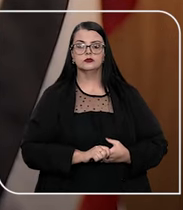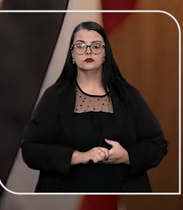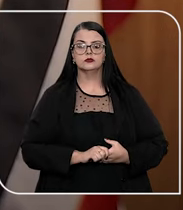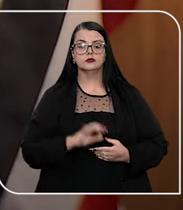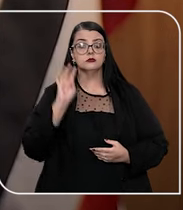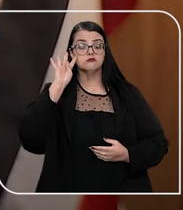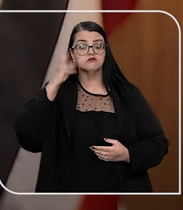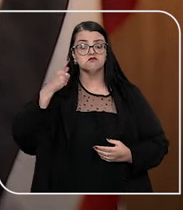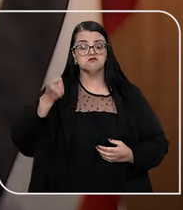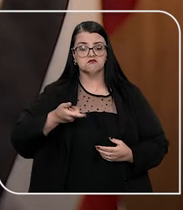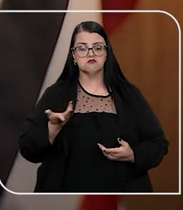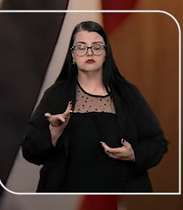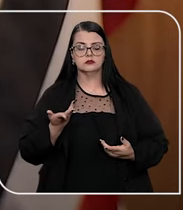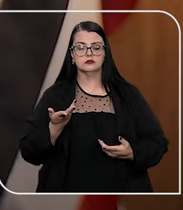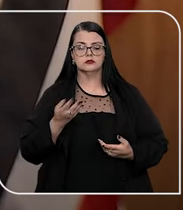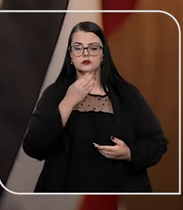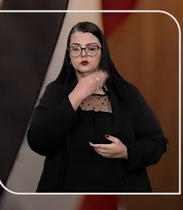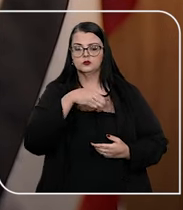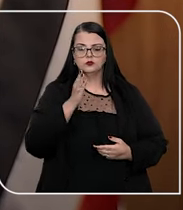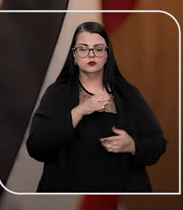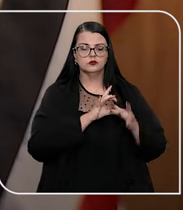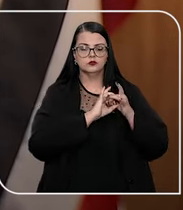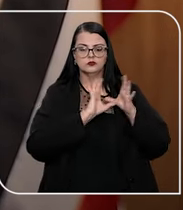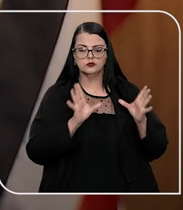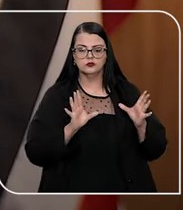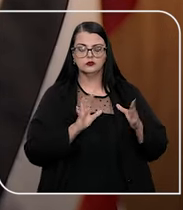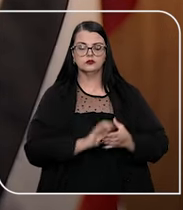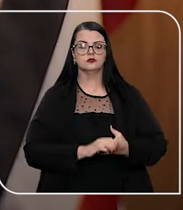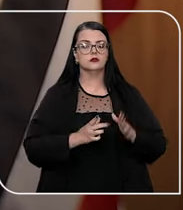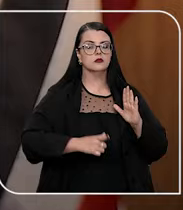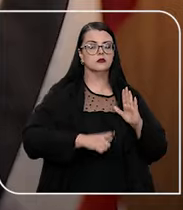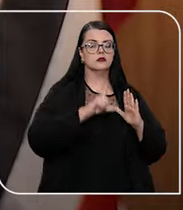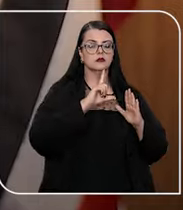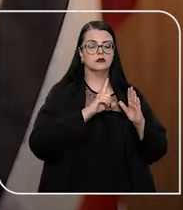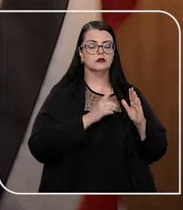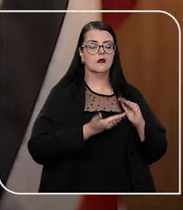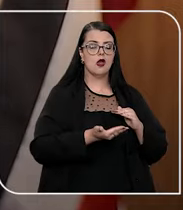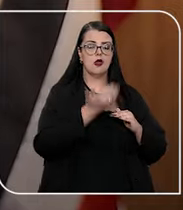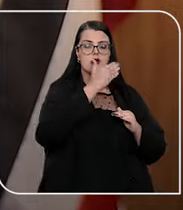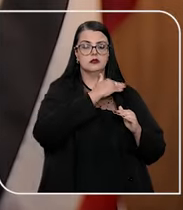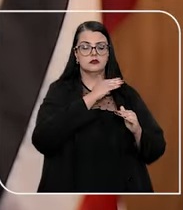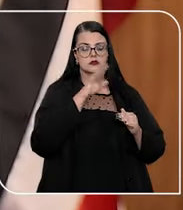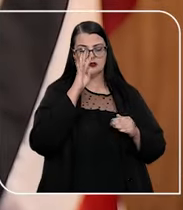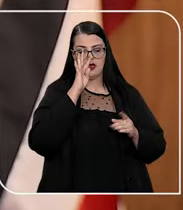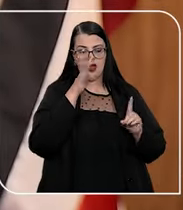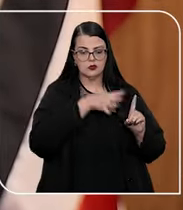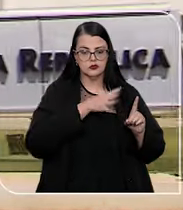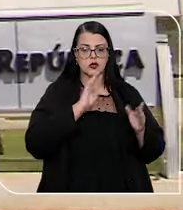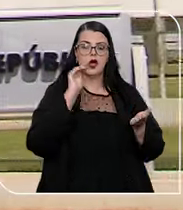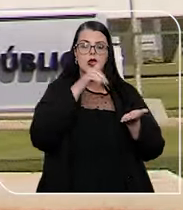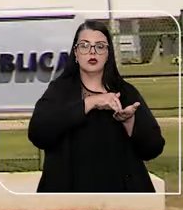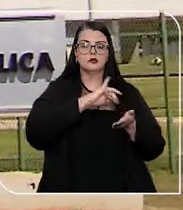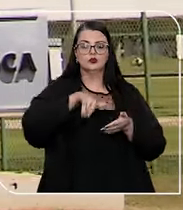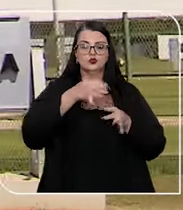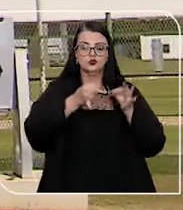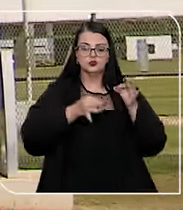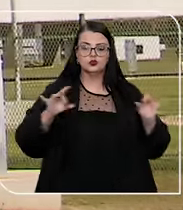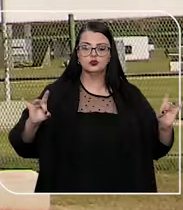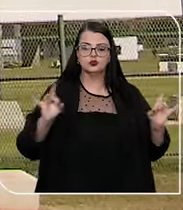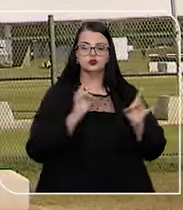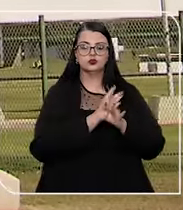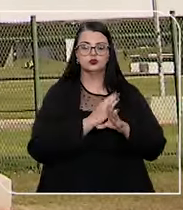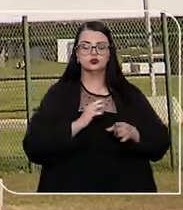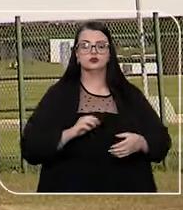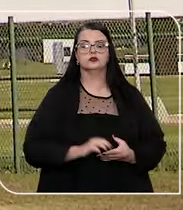Fonseca então decidiu suspender a ordem de soltura concedida anteriormente ao acusado até o julgamento